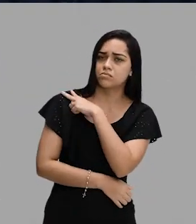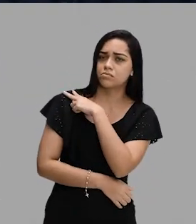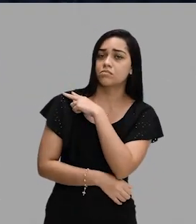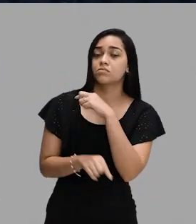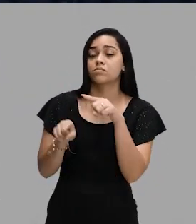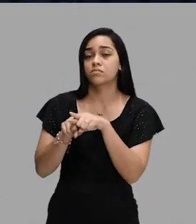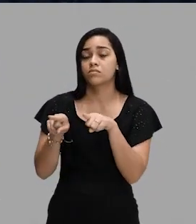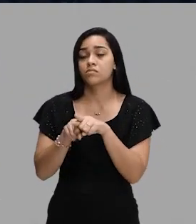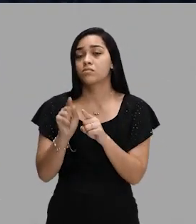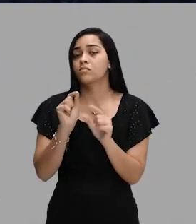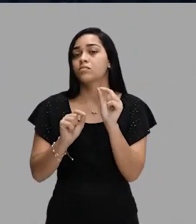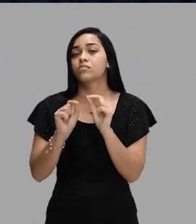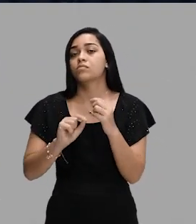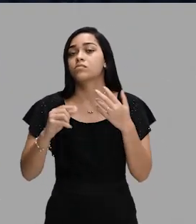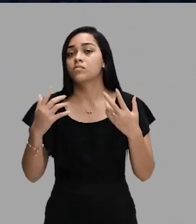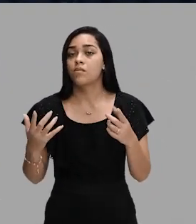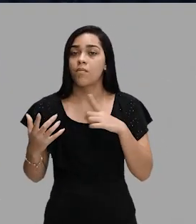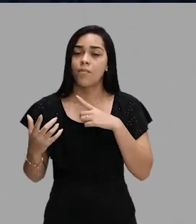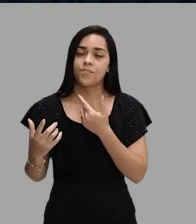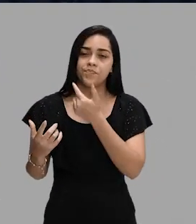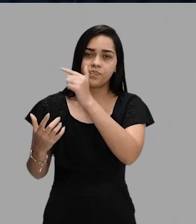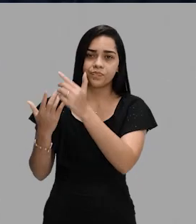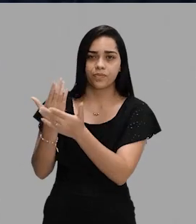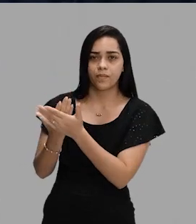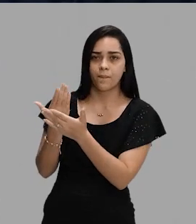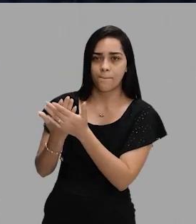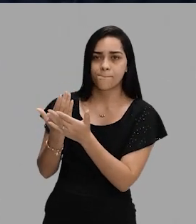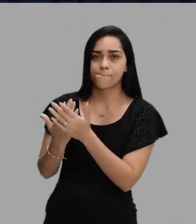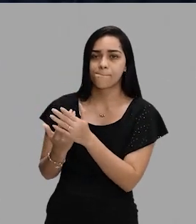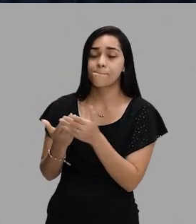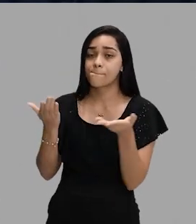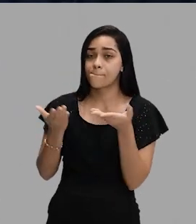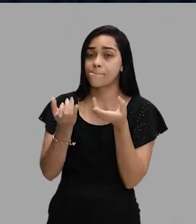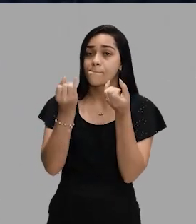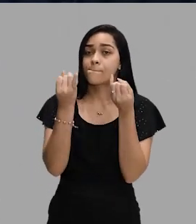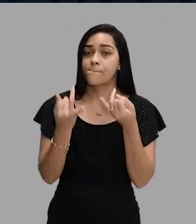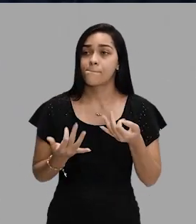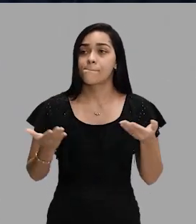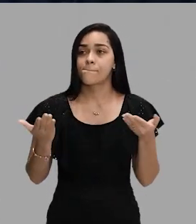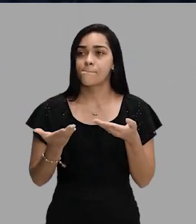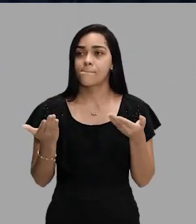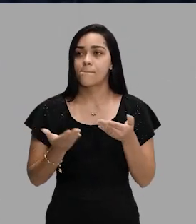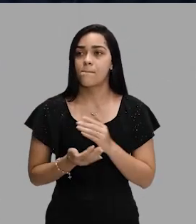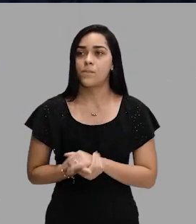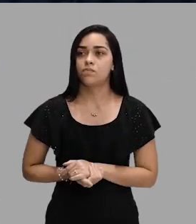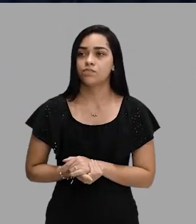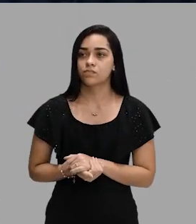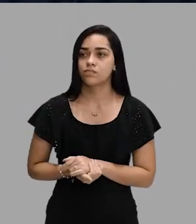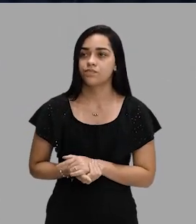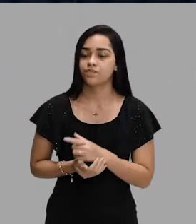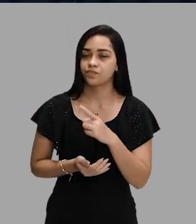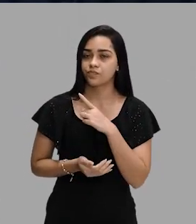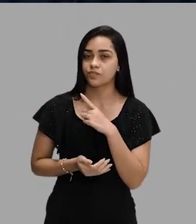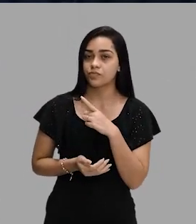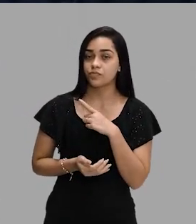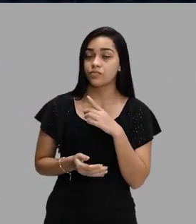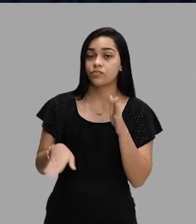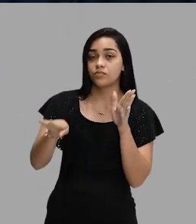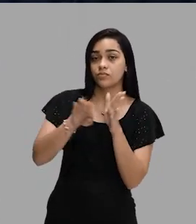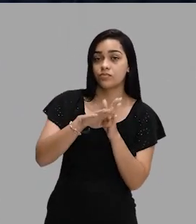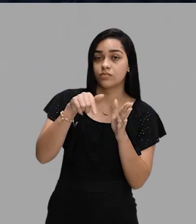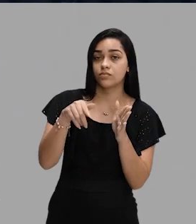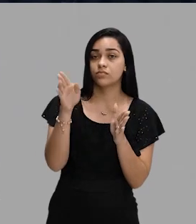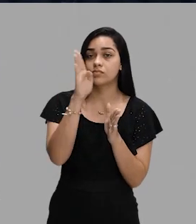disse também, já citei em outras aulas, se eu não citei para vocês, vou citar agora, vou falar agora. Quando chegou ao